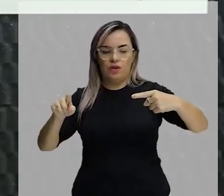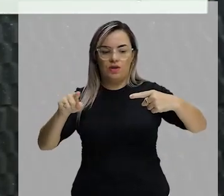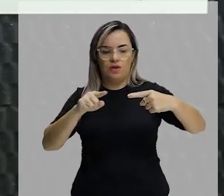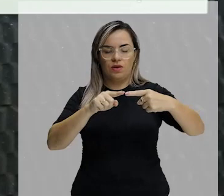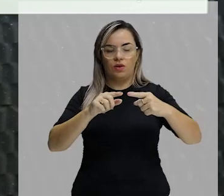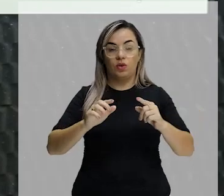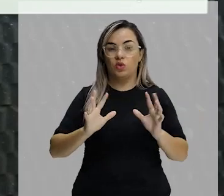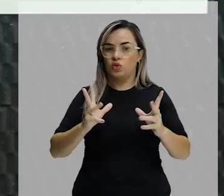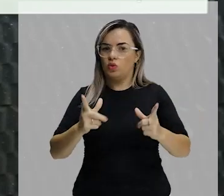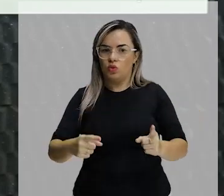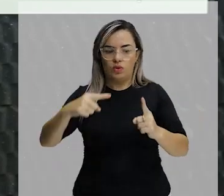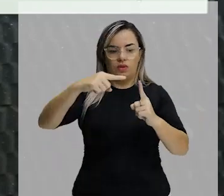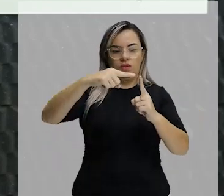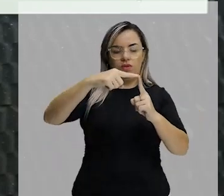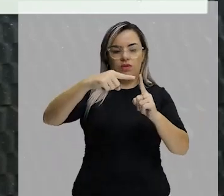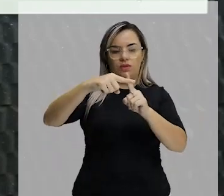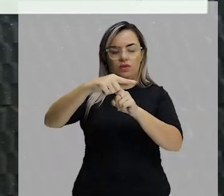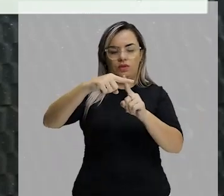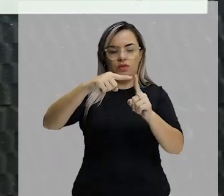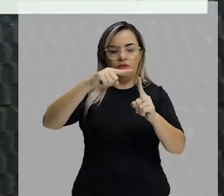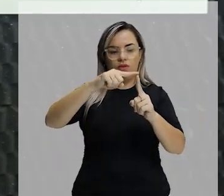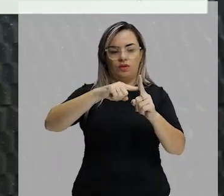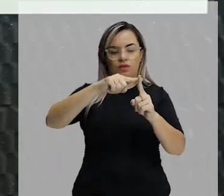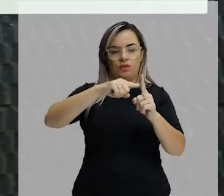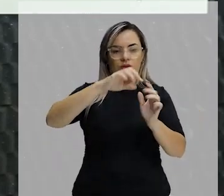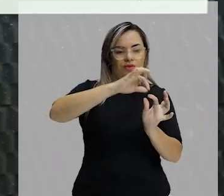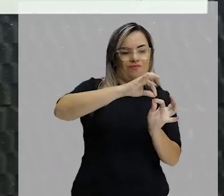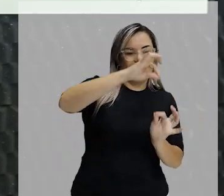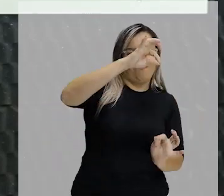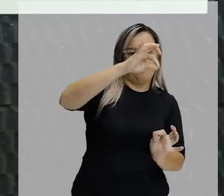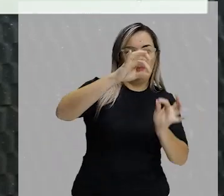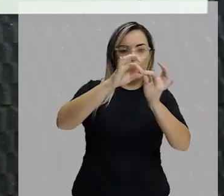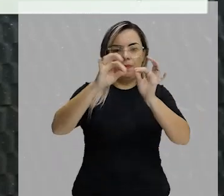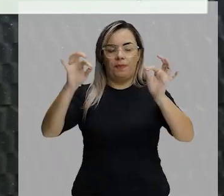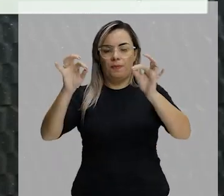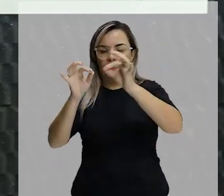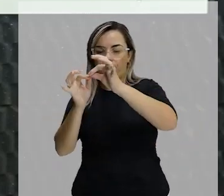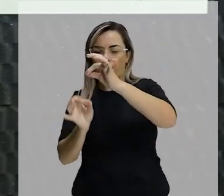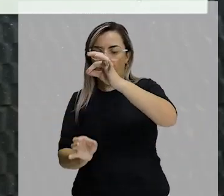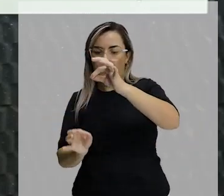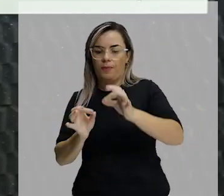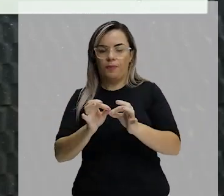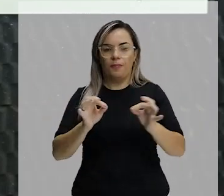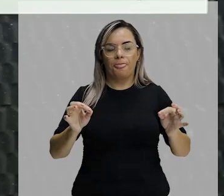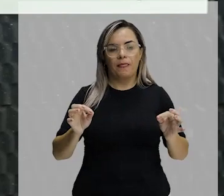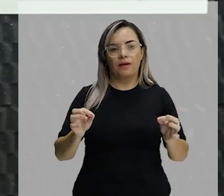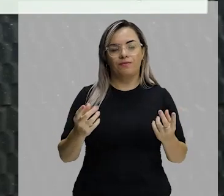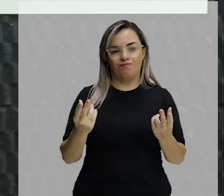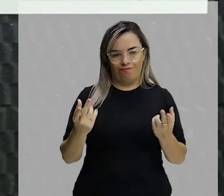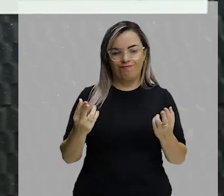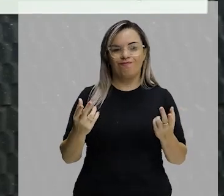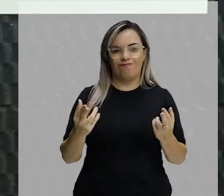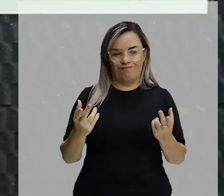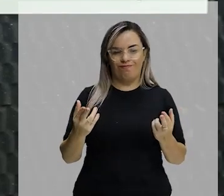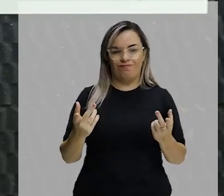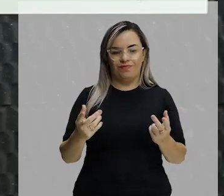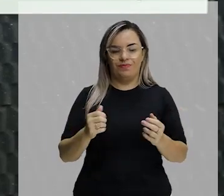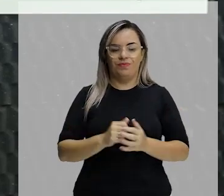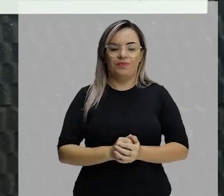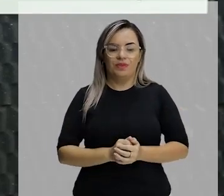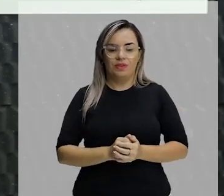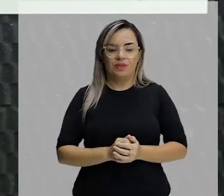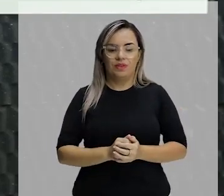as arestas tendo o mesmo valor. Tá? Todas essas arestas aqui, vamos dizer que mede